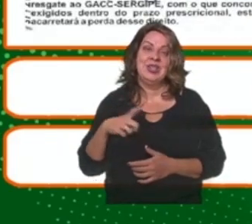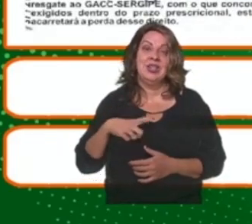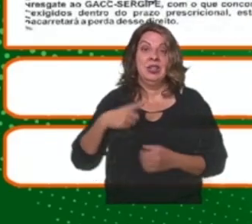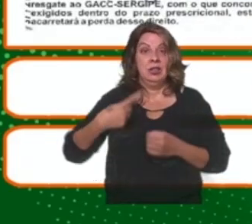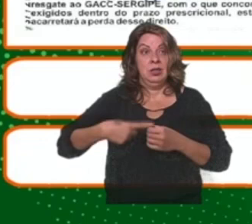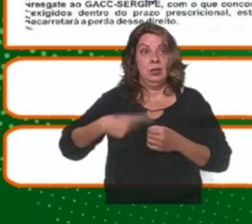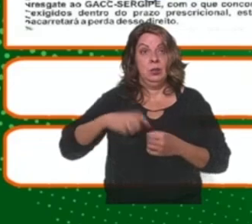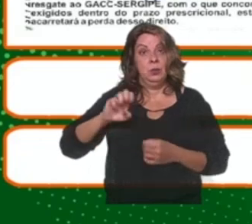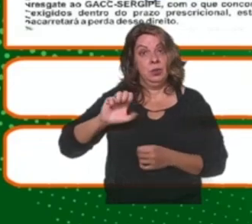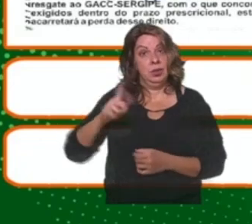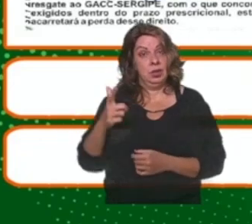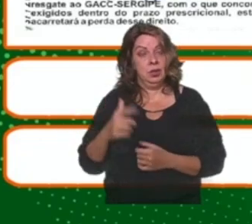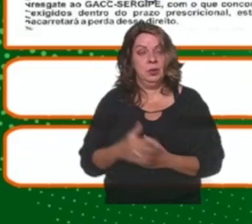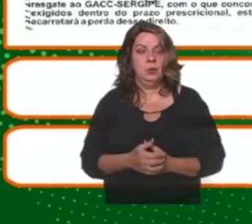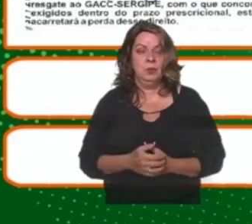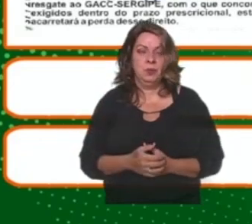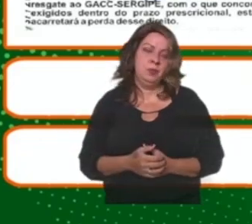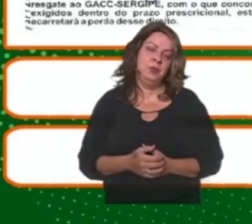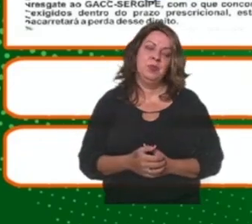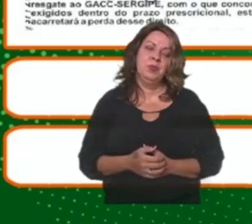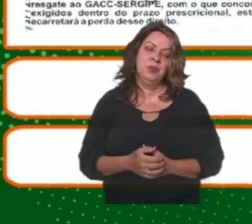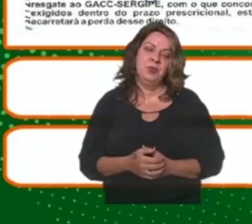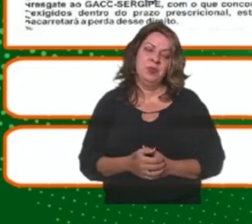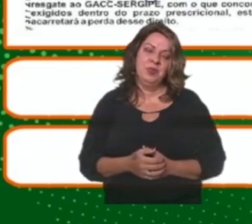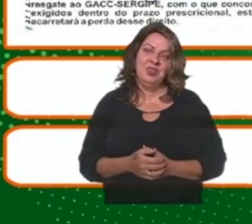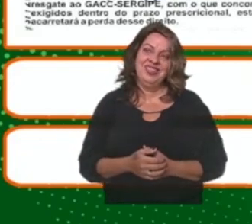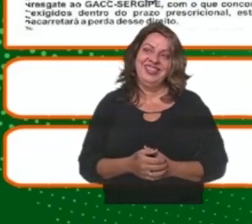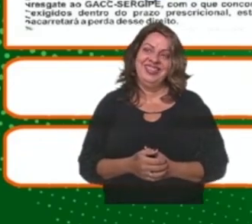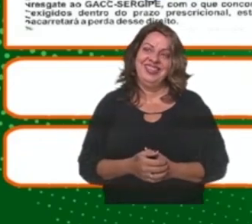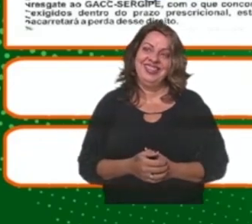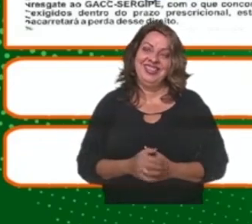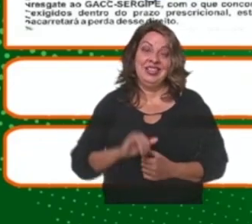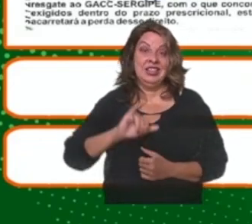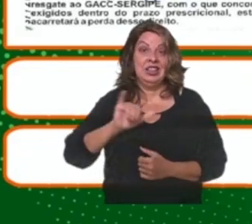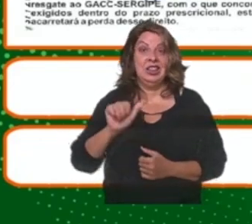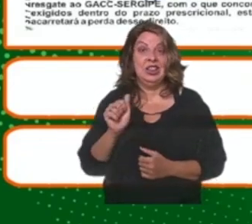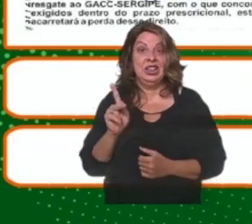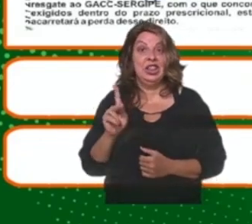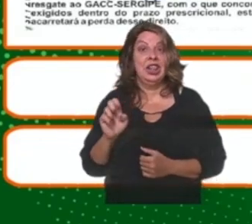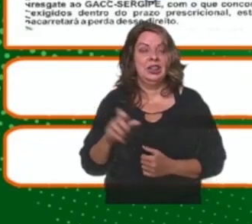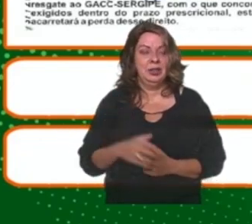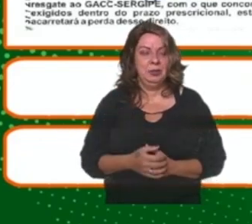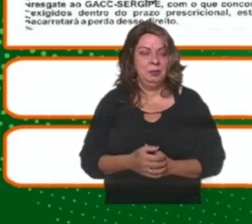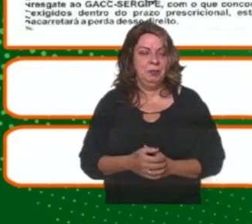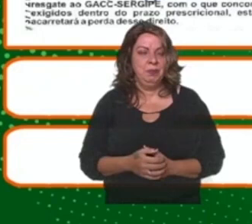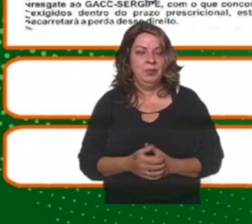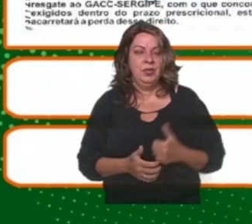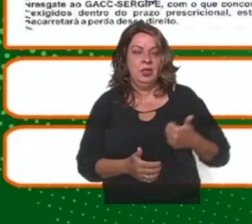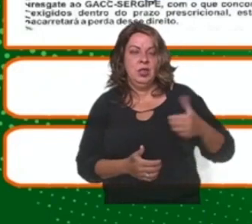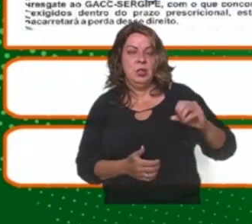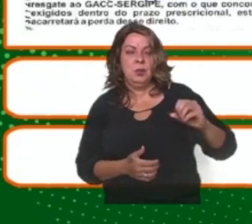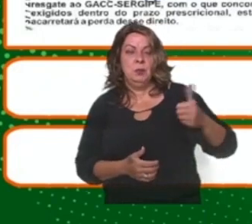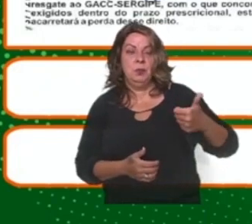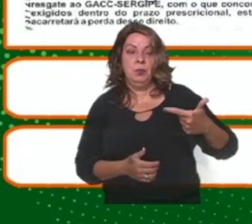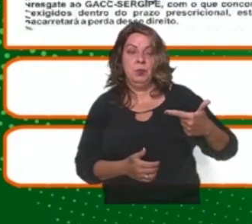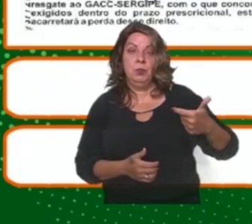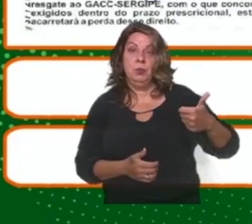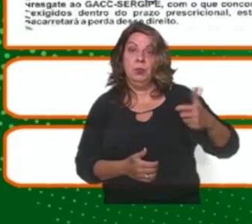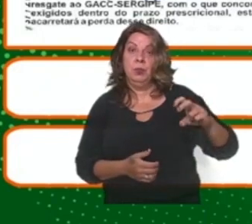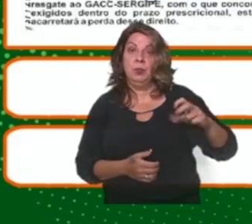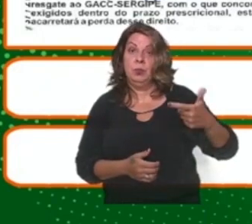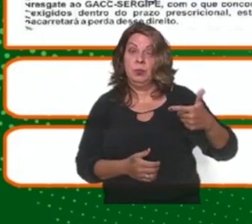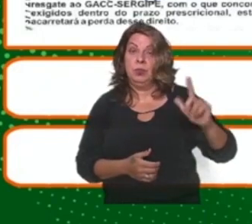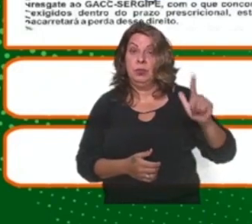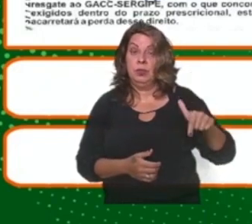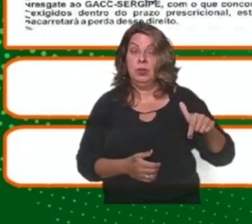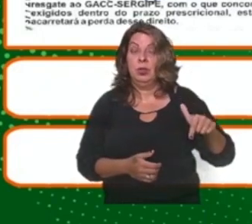Estância. Xará aí, ó, tá vendo? Já que no final, meu amor, aí você sabe que é pé quente. 102152, numeração do José